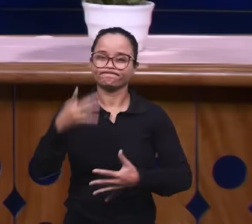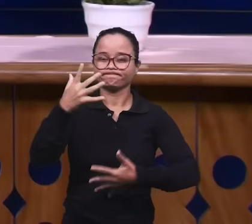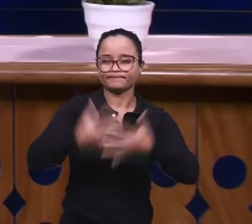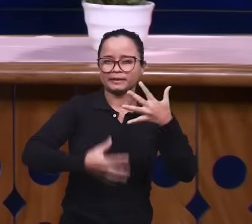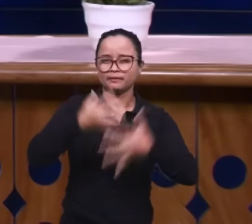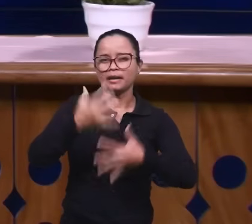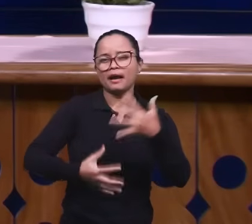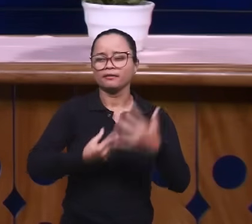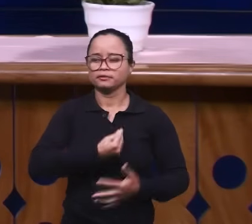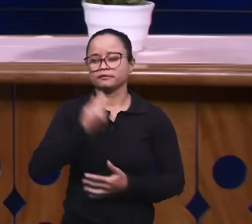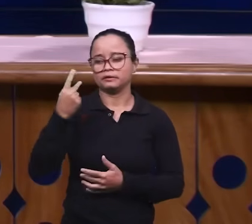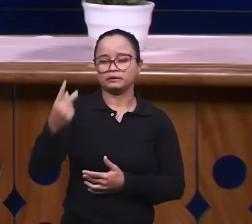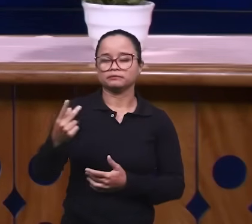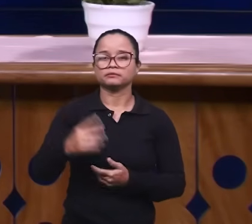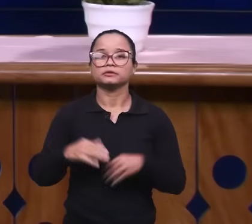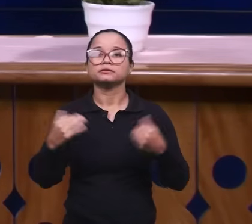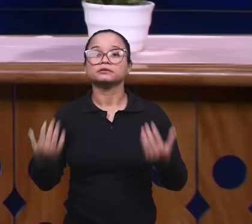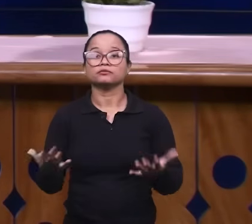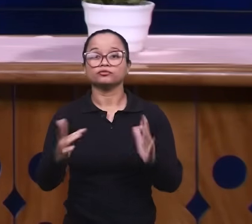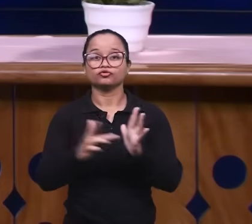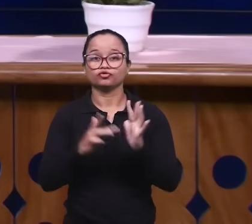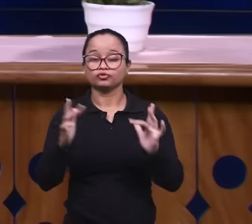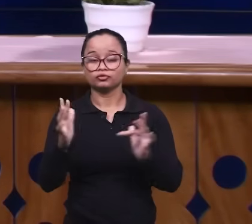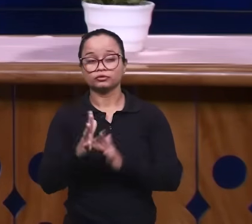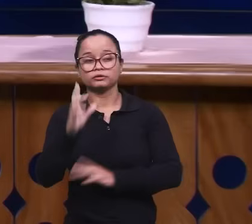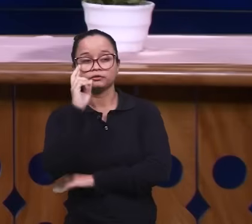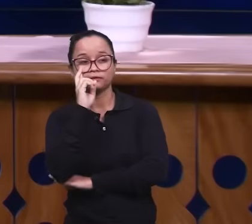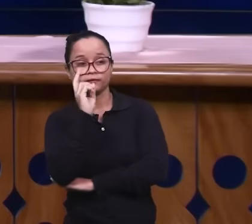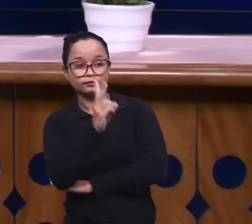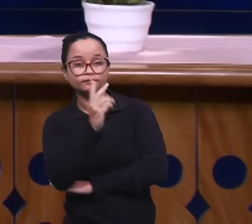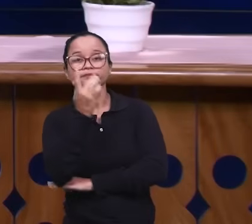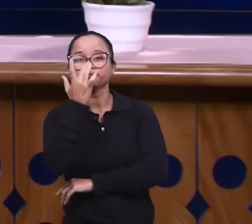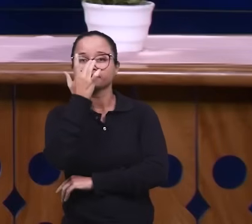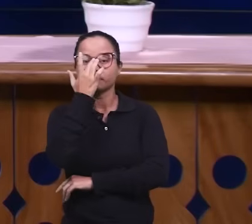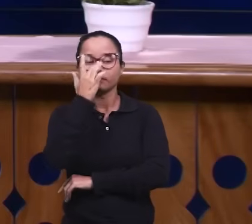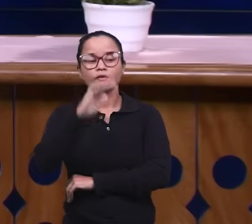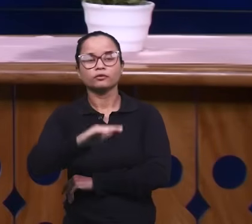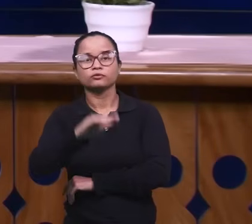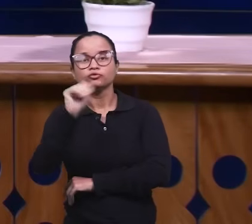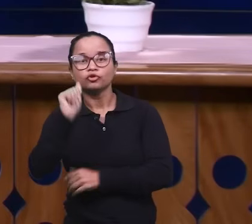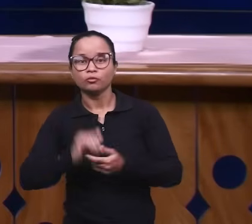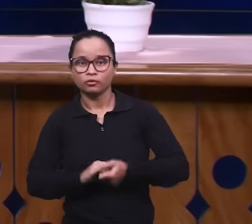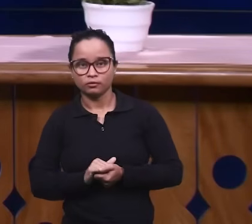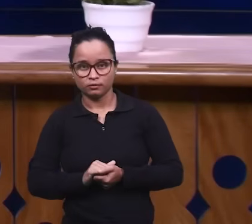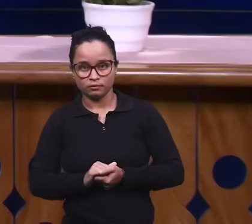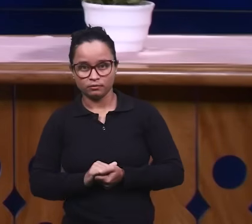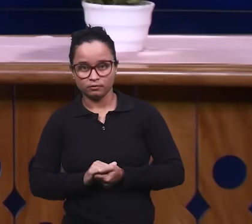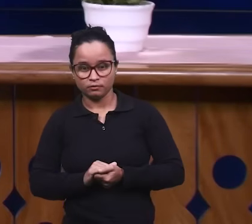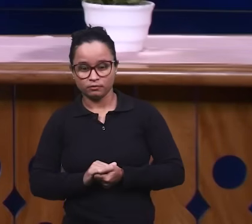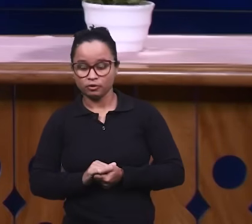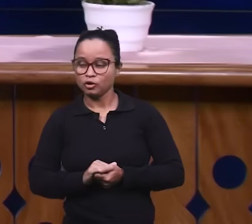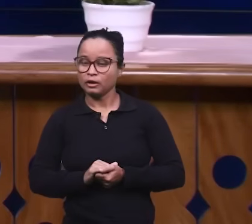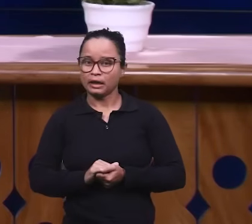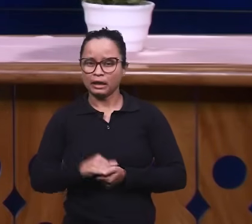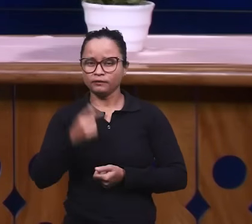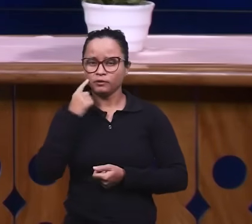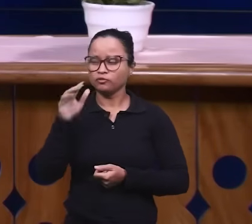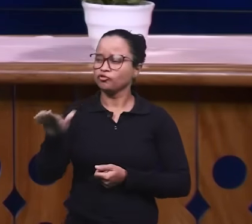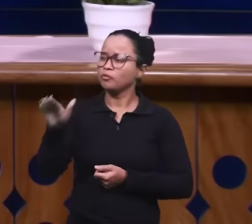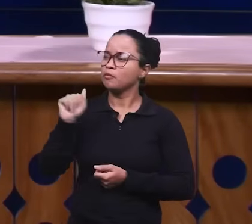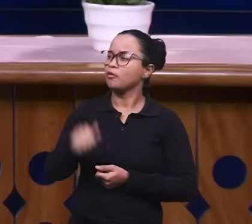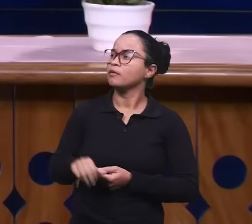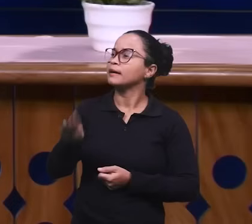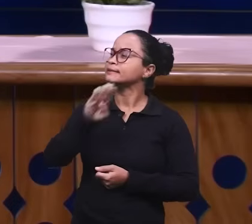na vida deles. Então Jesus, quando o viu, o chamou pelo nome. Zaqueu,